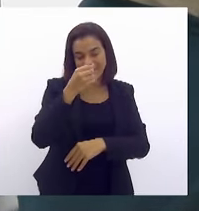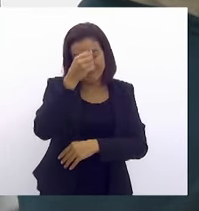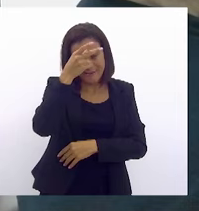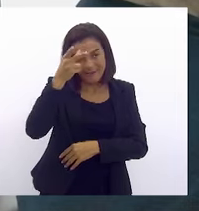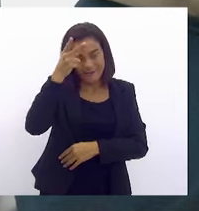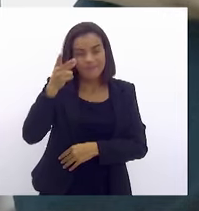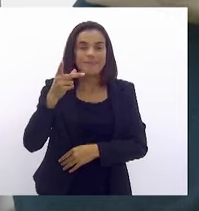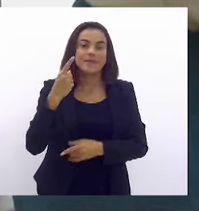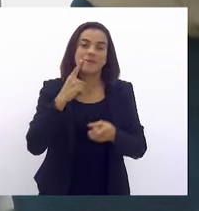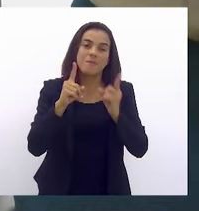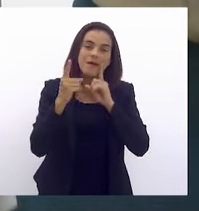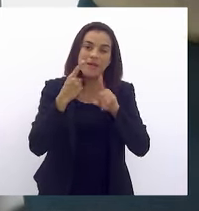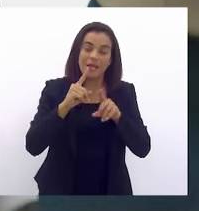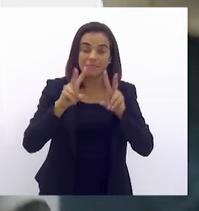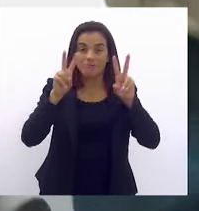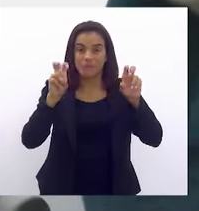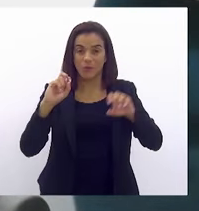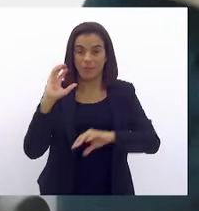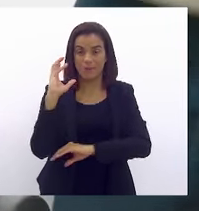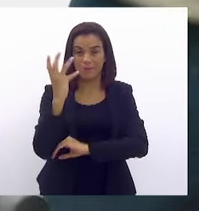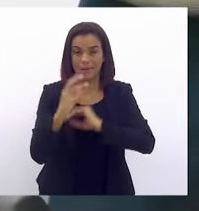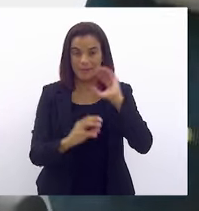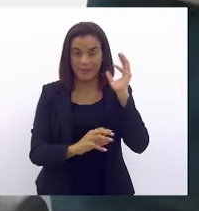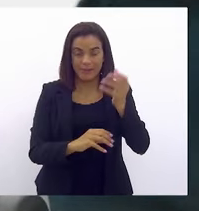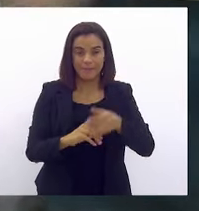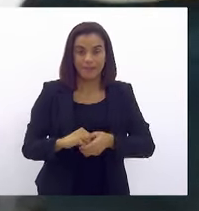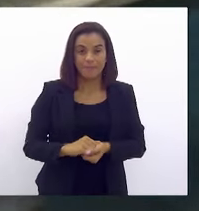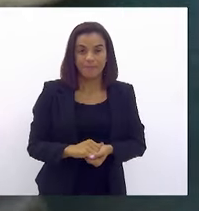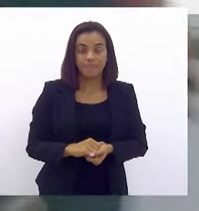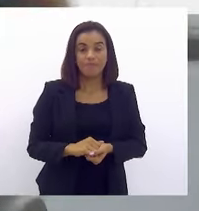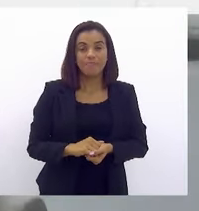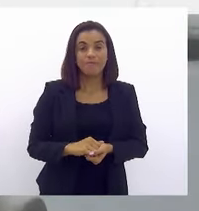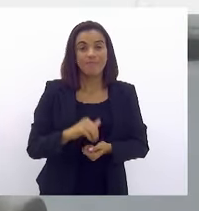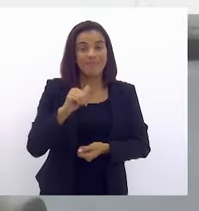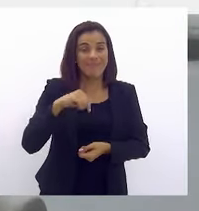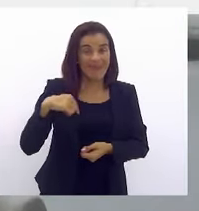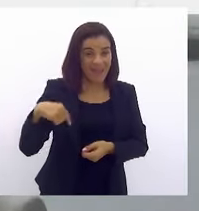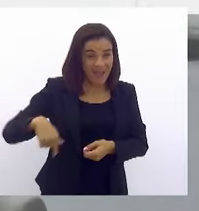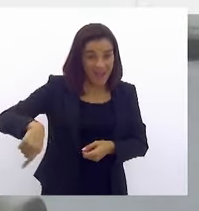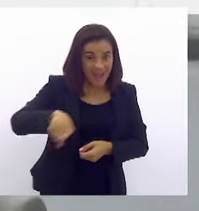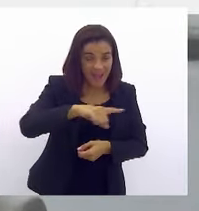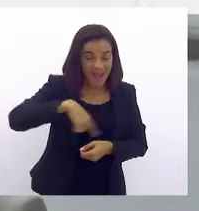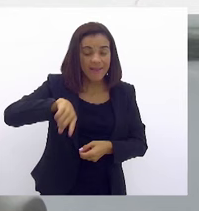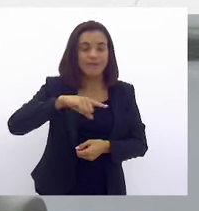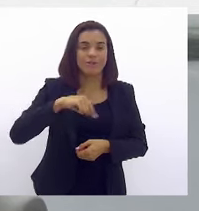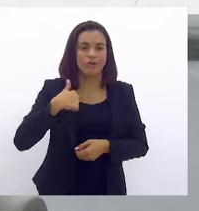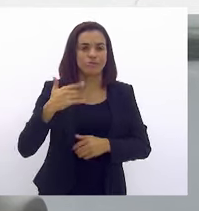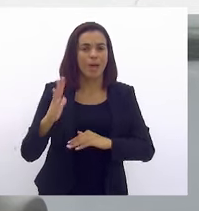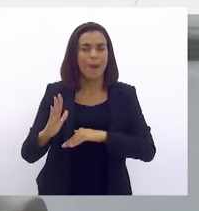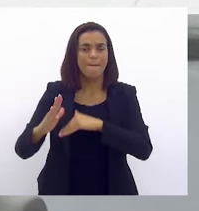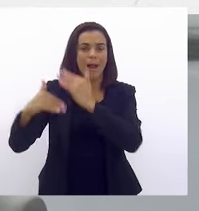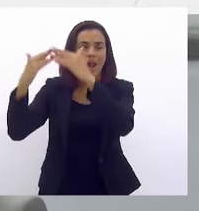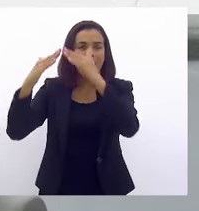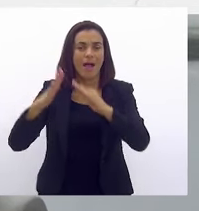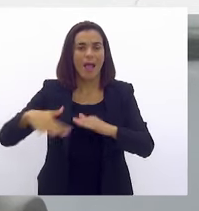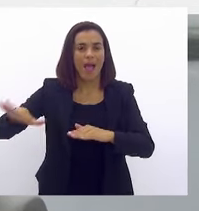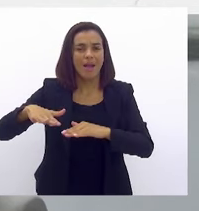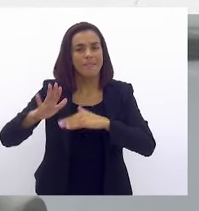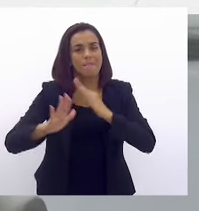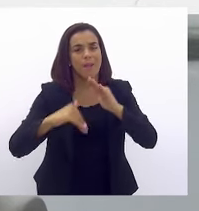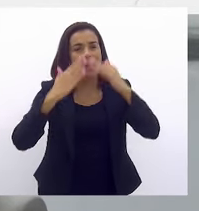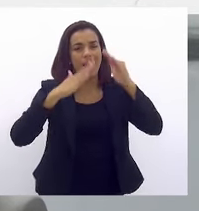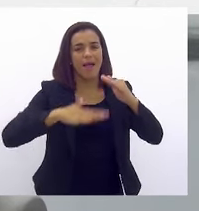meio ambiente. Né? Através aqui, nós avançamos em diversas áreas, né? E o meio ambiente